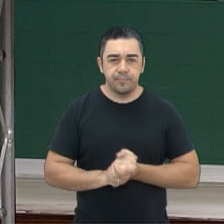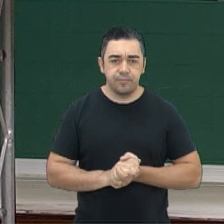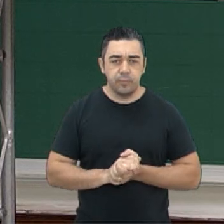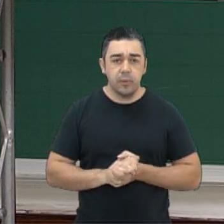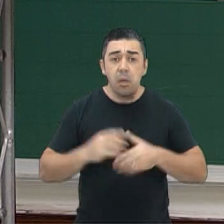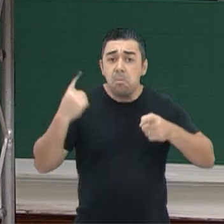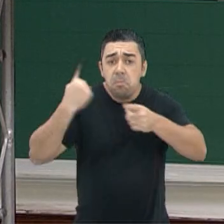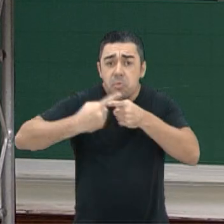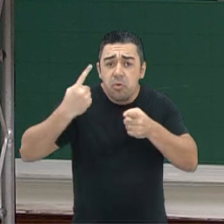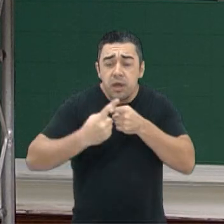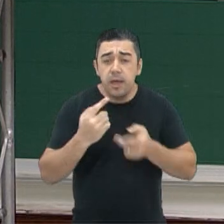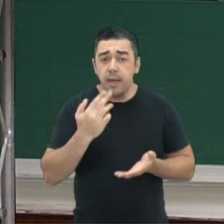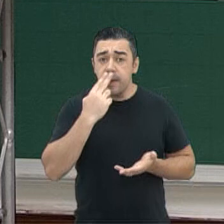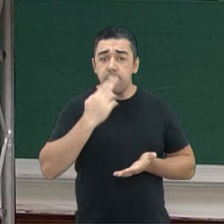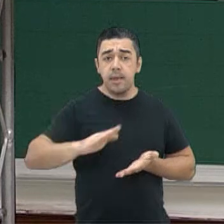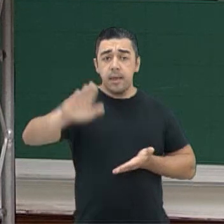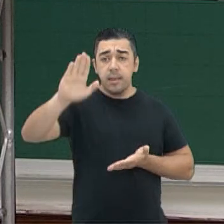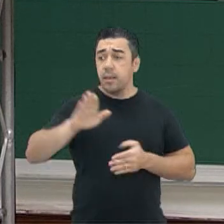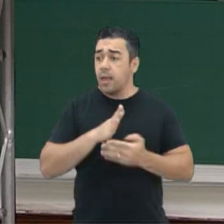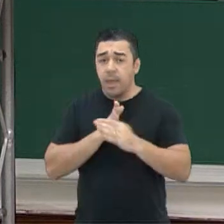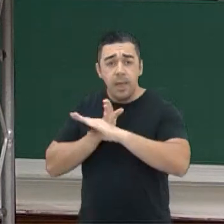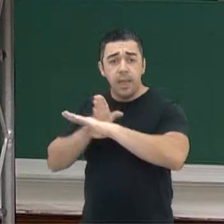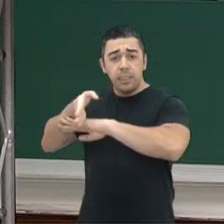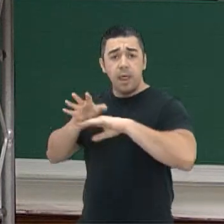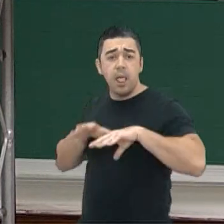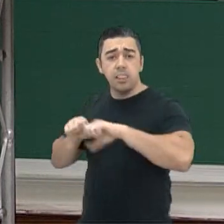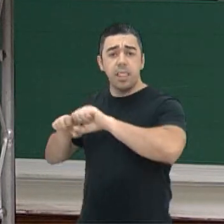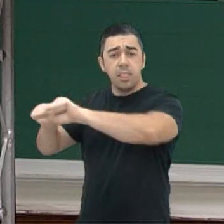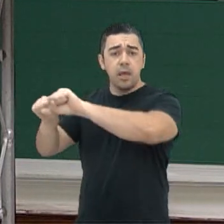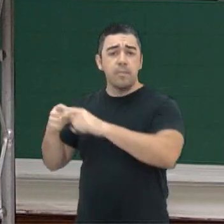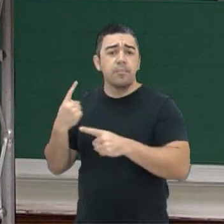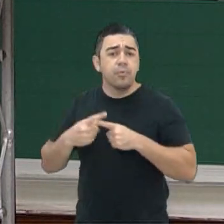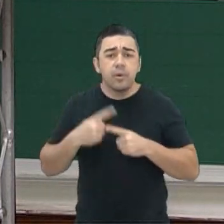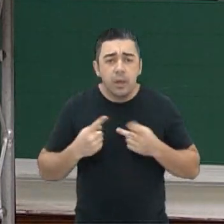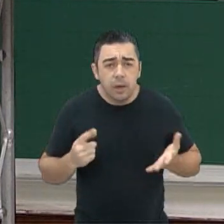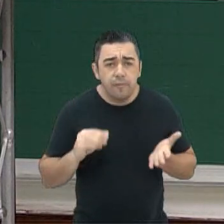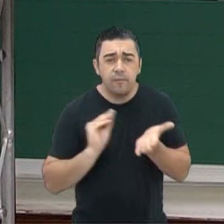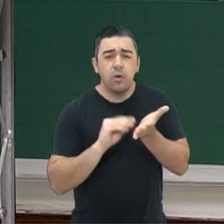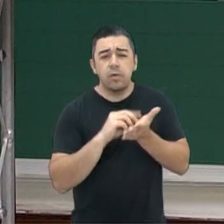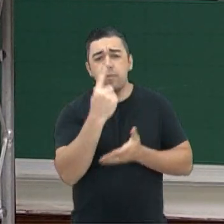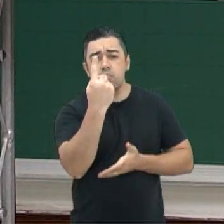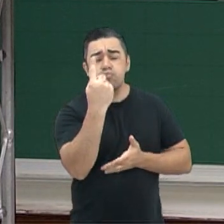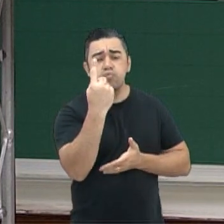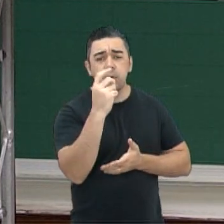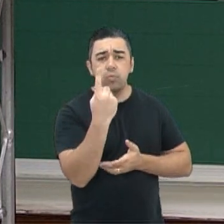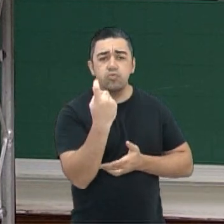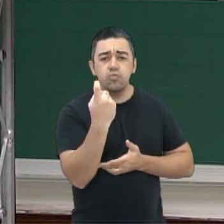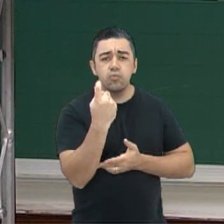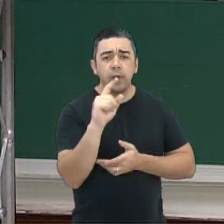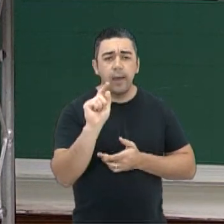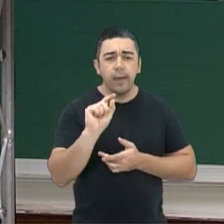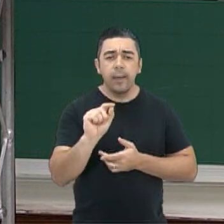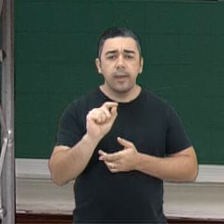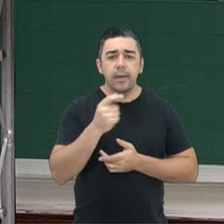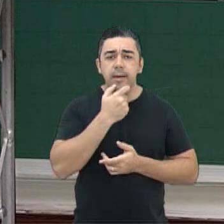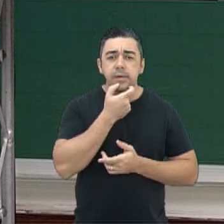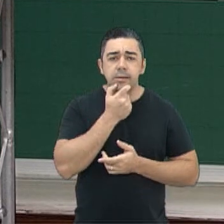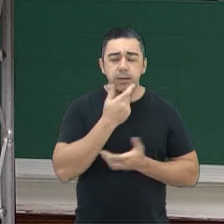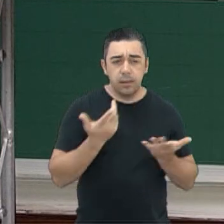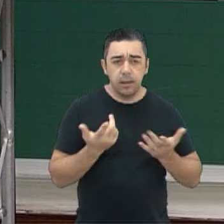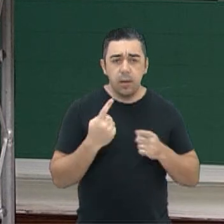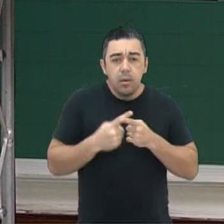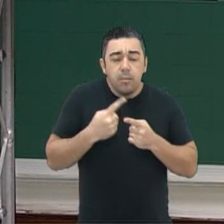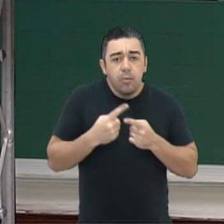Hitler, enfim, já tinha a Europa inteira nas mãos, sobrava ali a Inglaterra como o último baluarte ali dos aliados, por